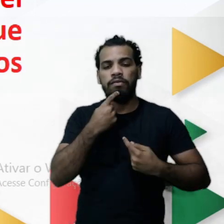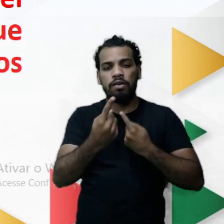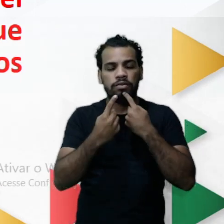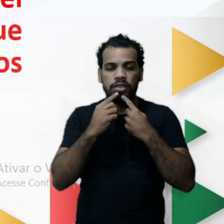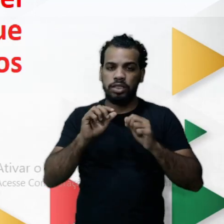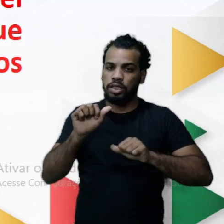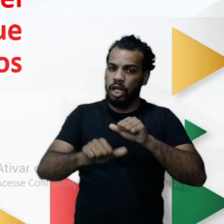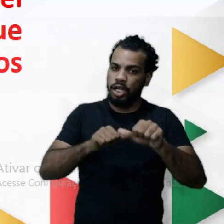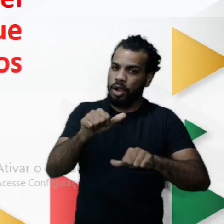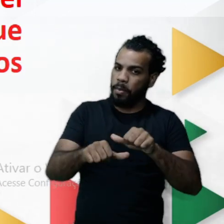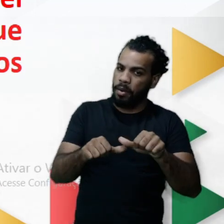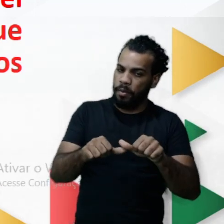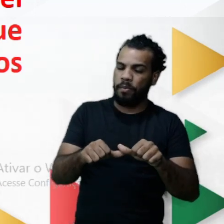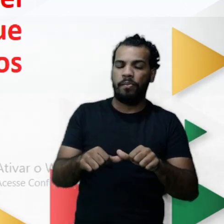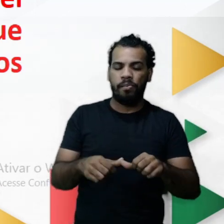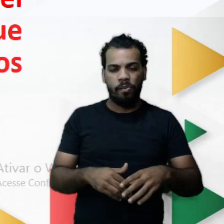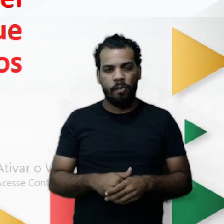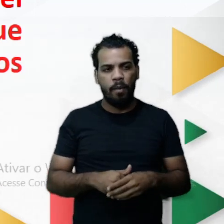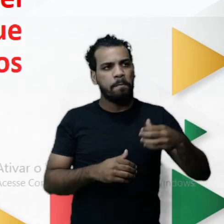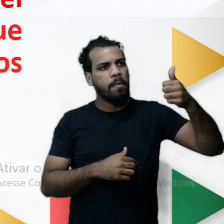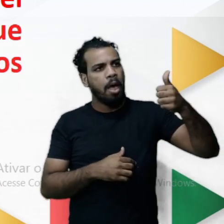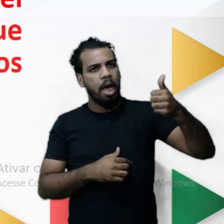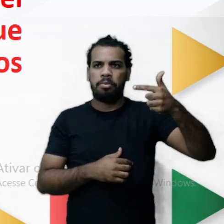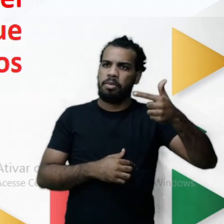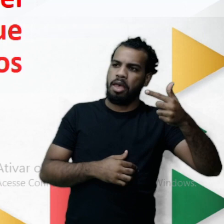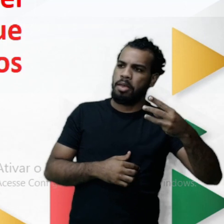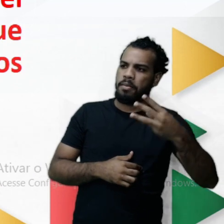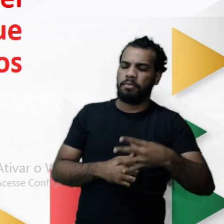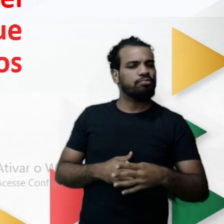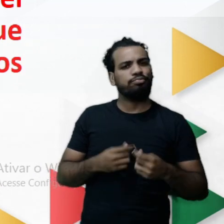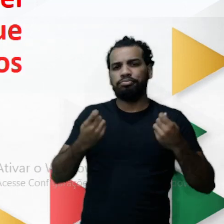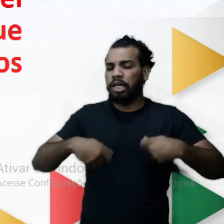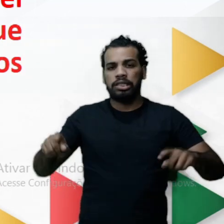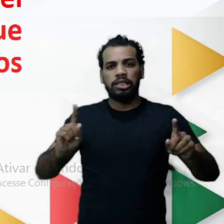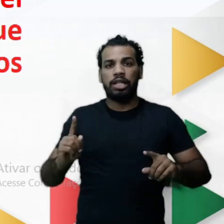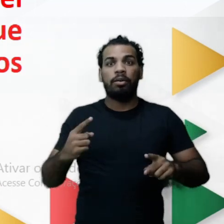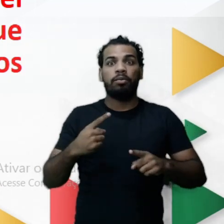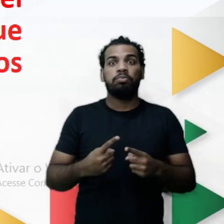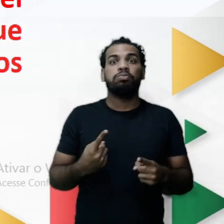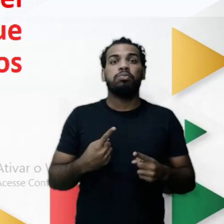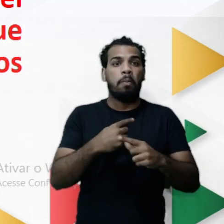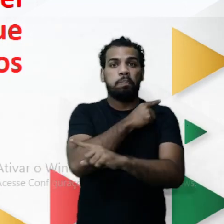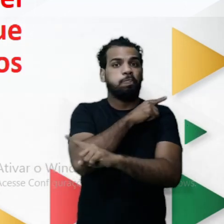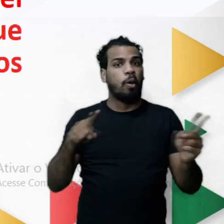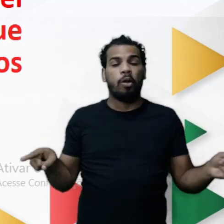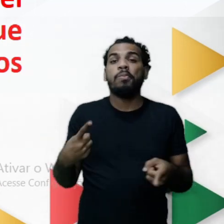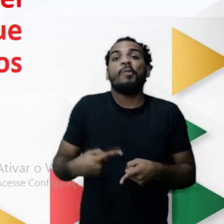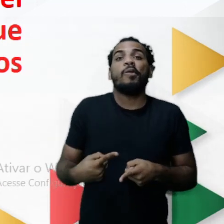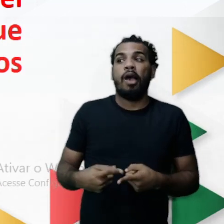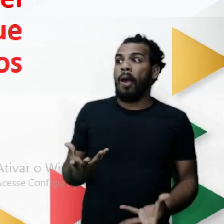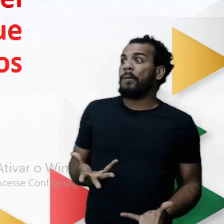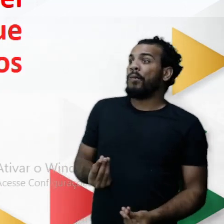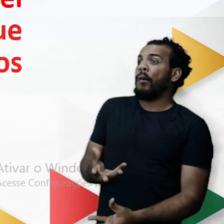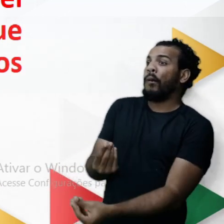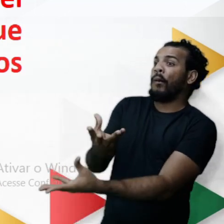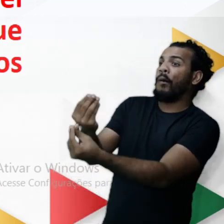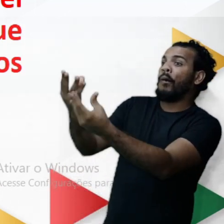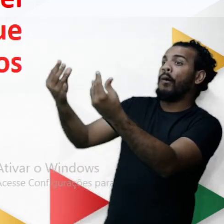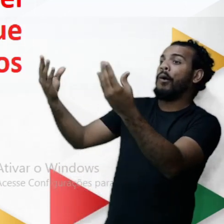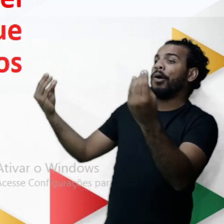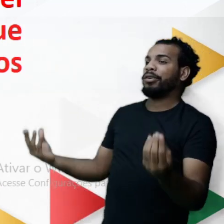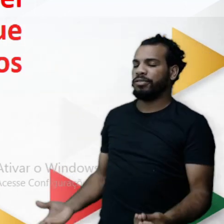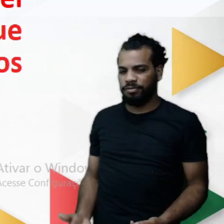não pode ser numerado, por quê, minha gente? Porque são muitos, muitos. É possível observar que eles